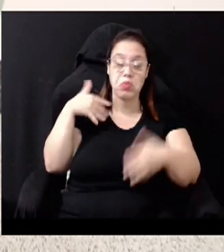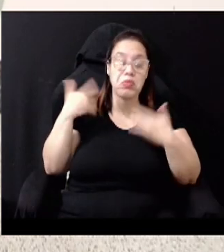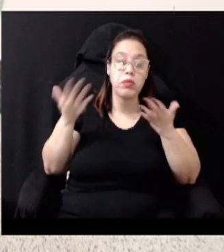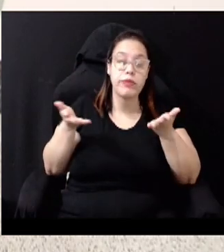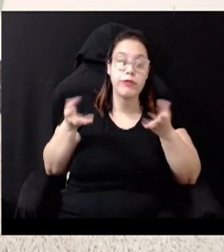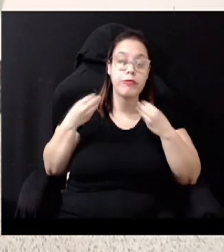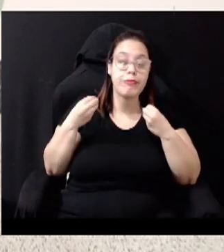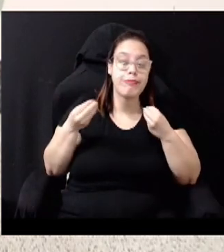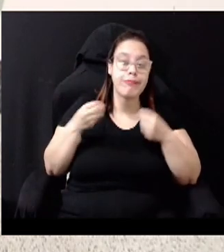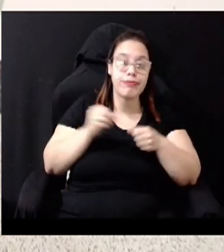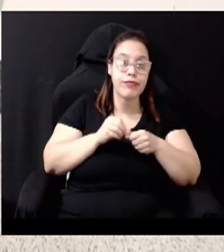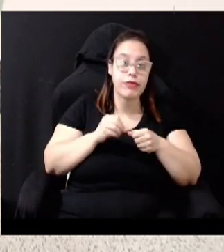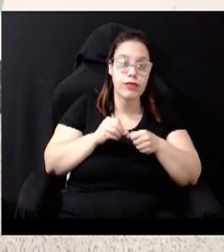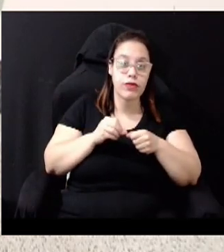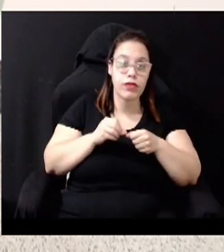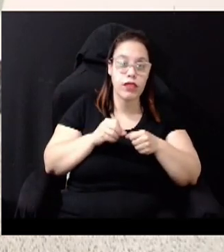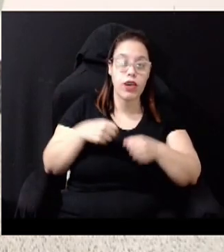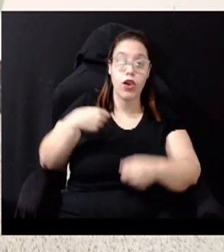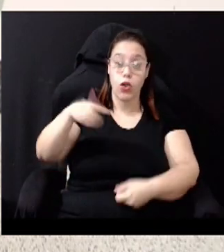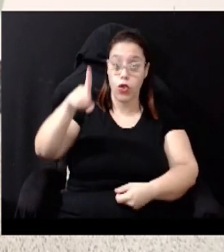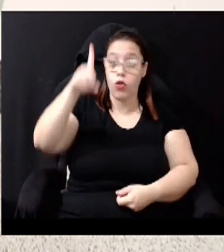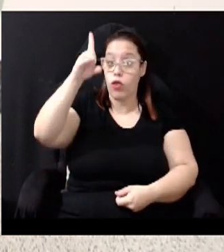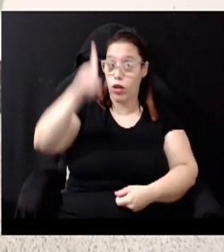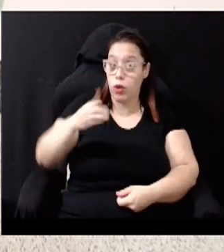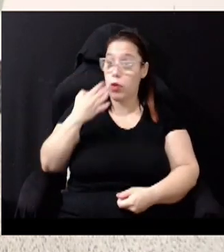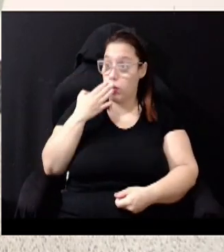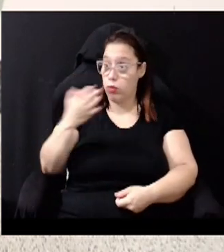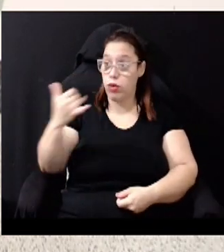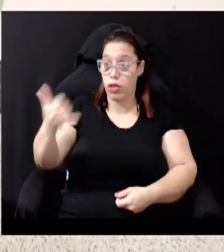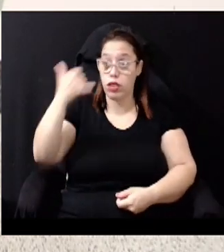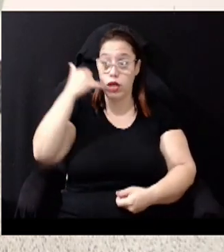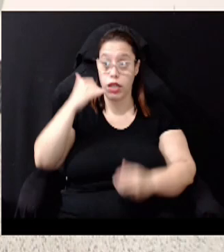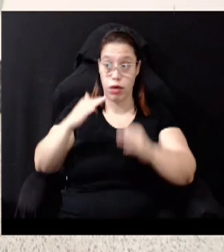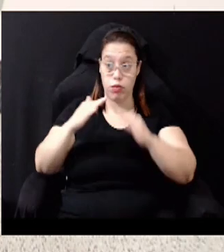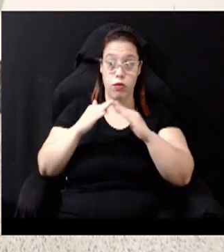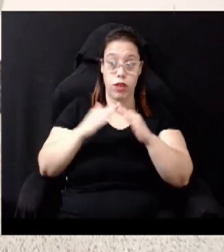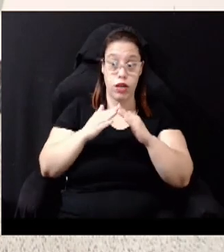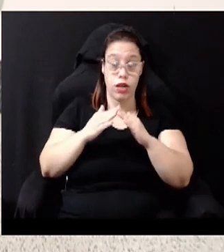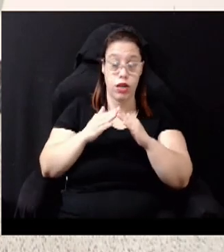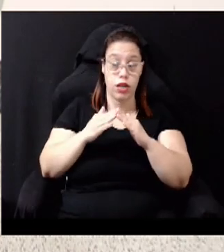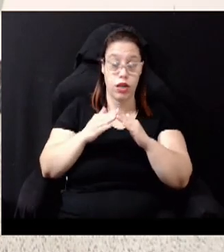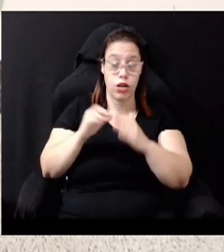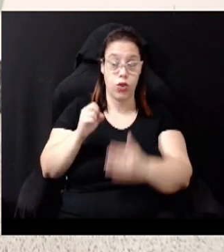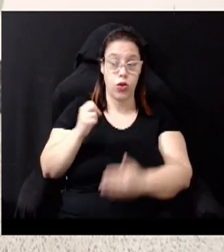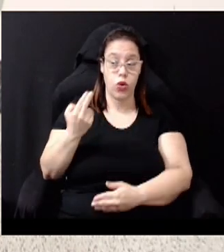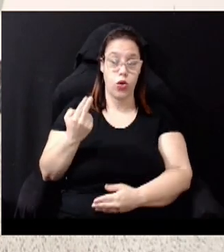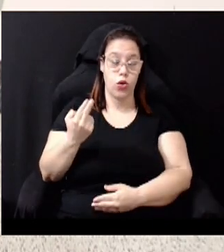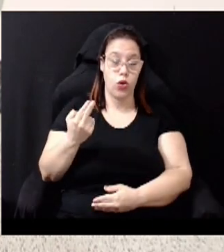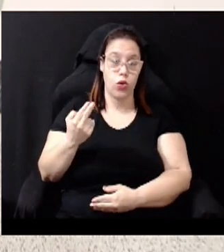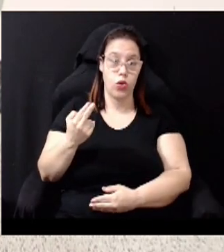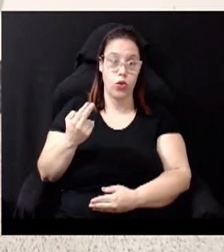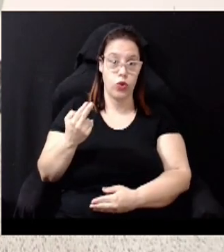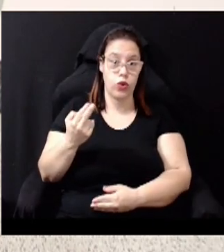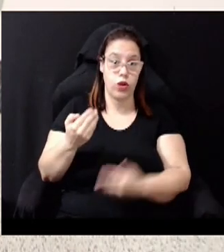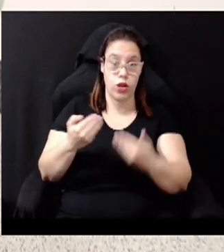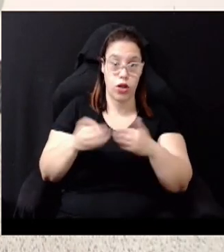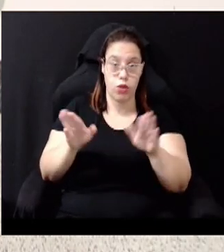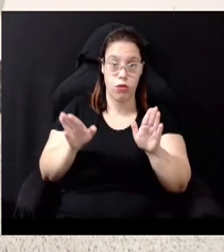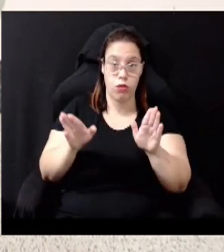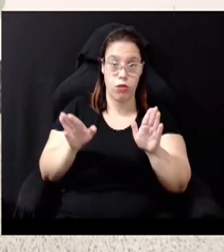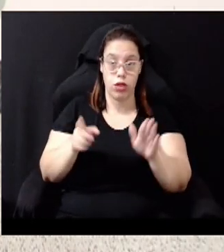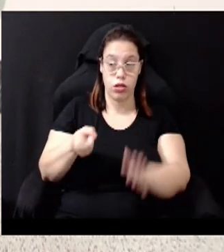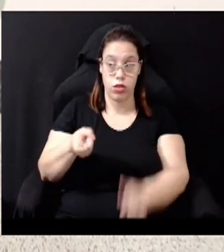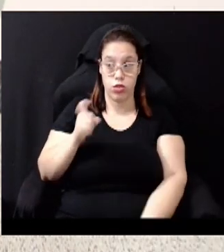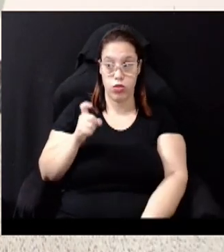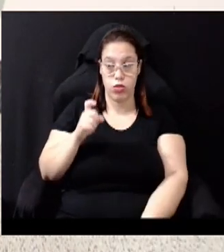Vai à moda antiga, vai na diretoria, pede para ligar para casa, ou nesse caso é aberta uma exceção? Não